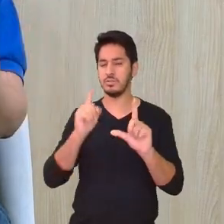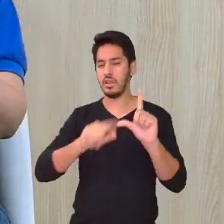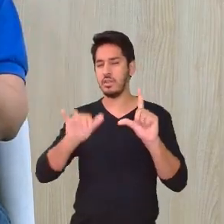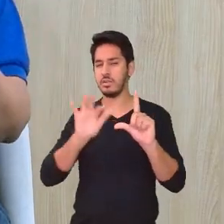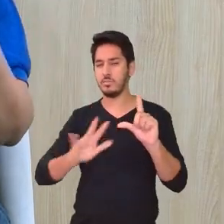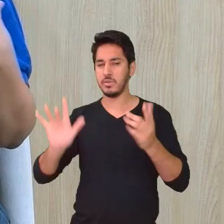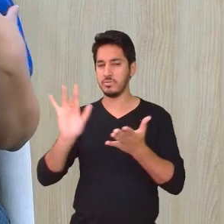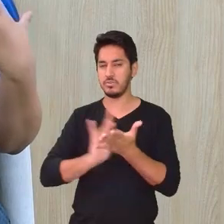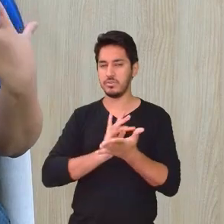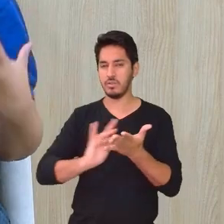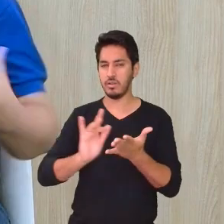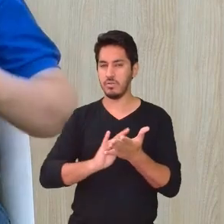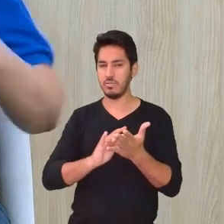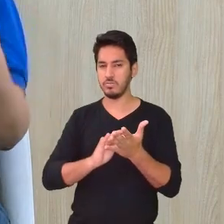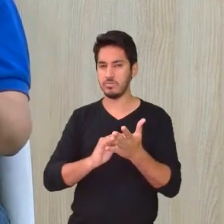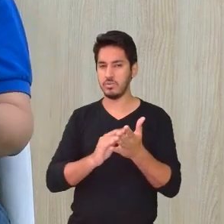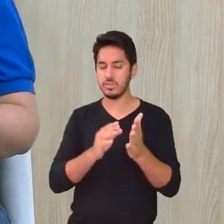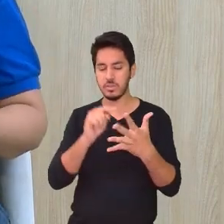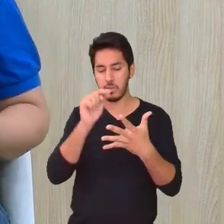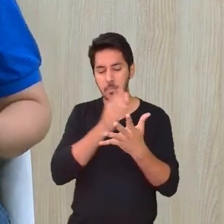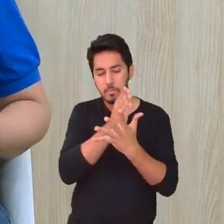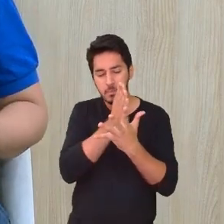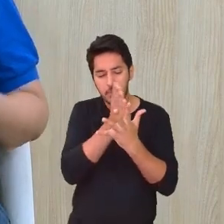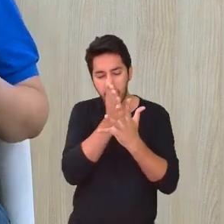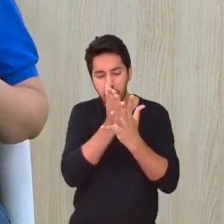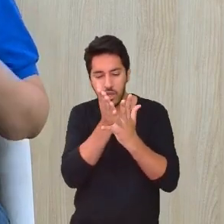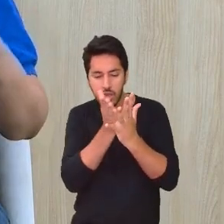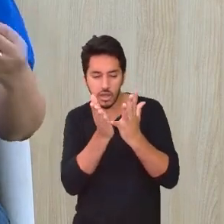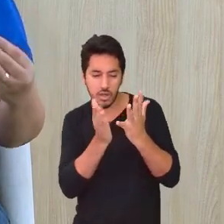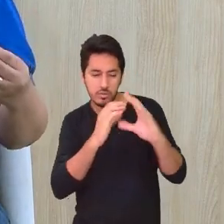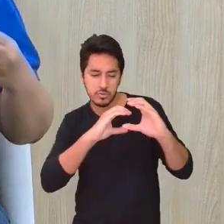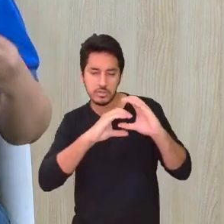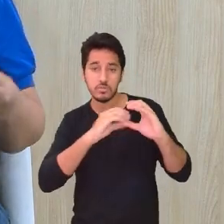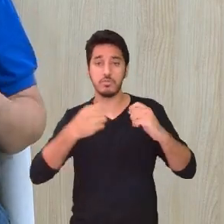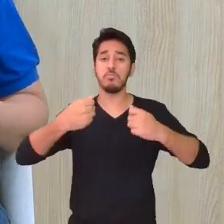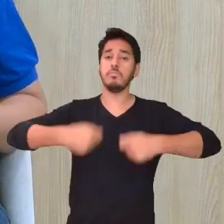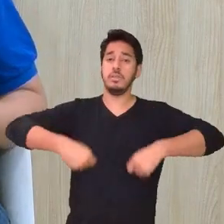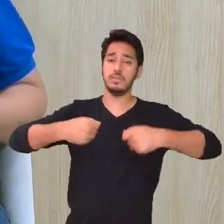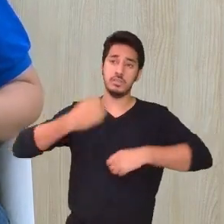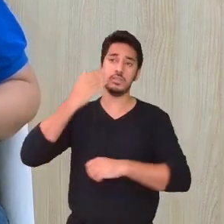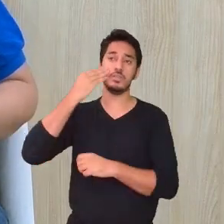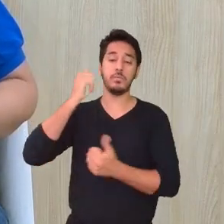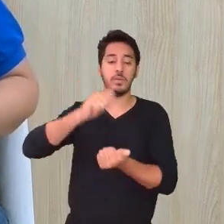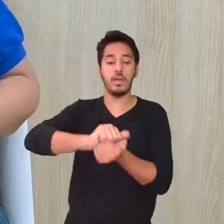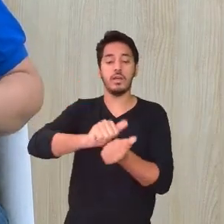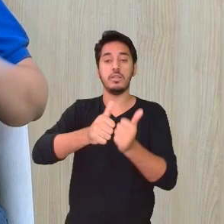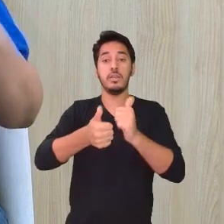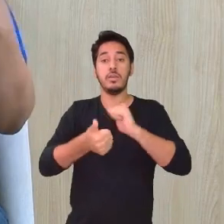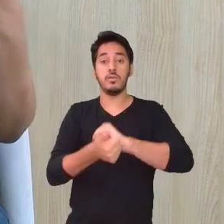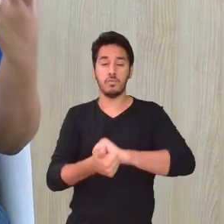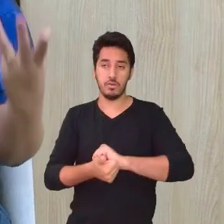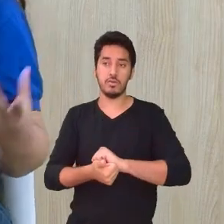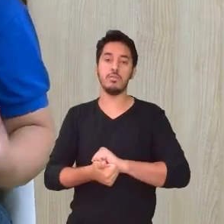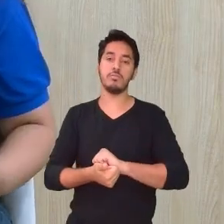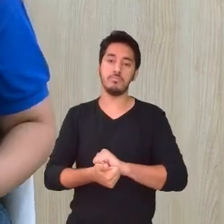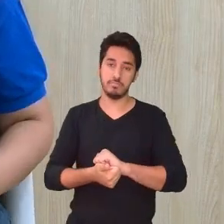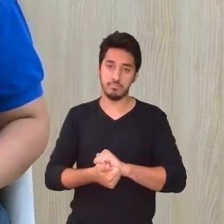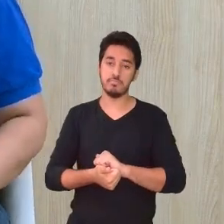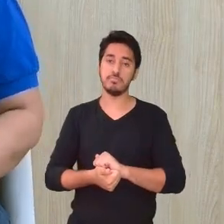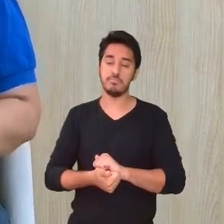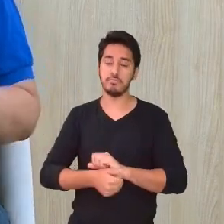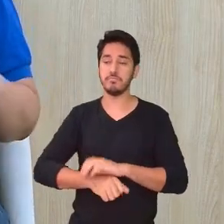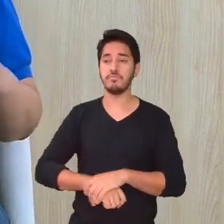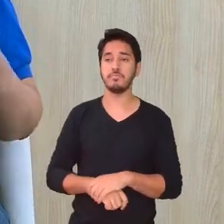desses meios de comunicação digitais, a gente também precisa saber adequar a nossa linguagem, tanto em um quanto em